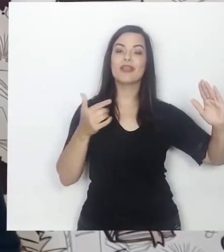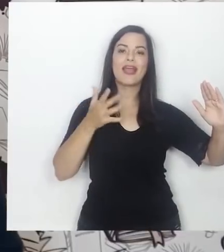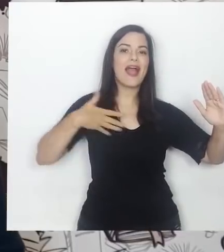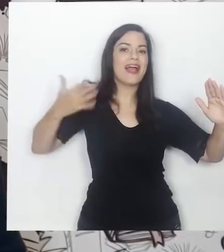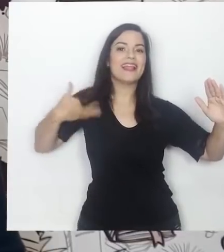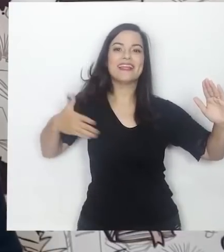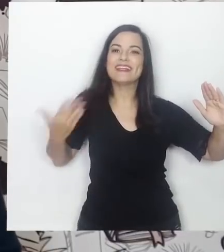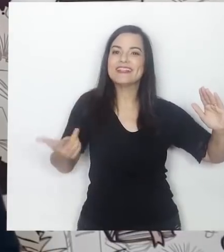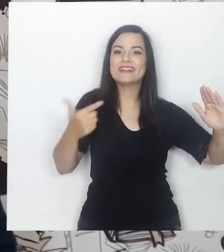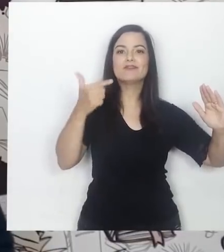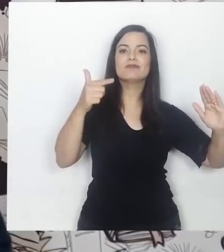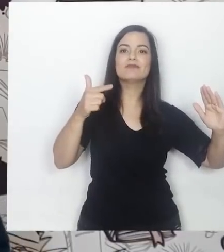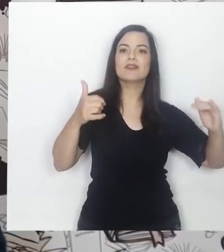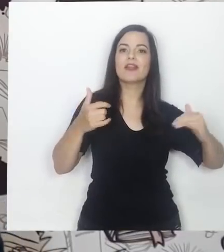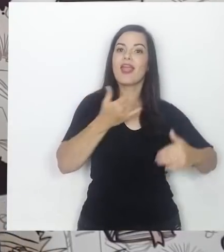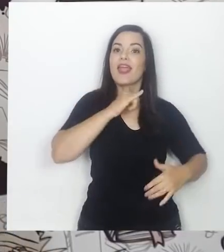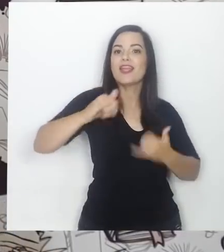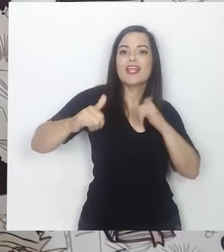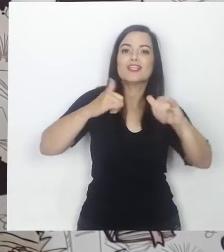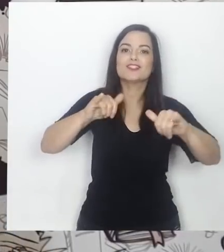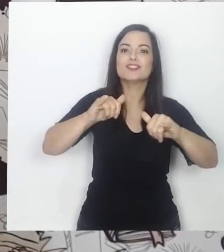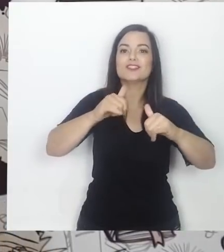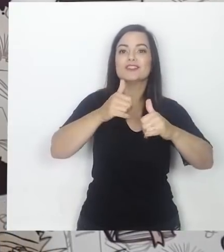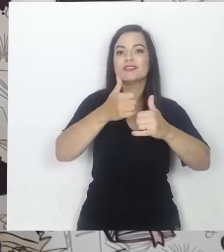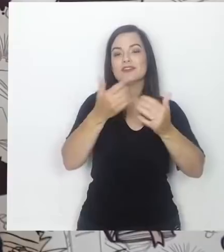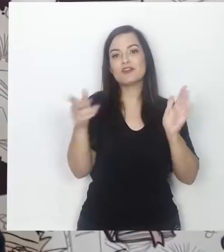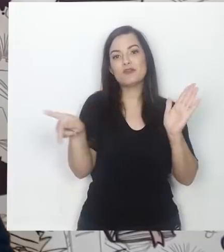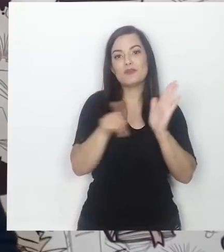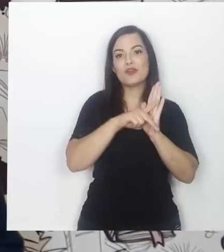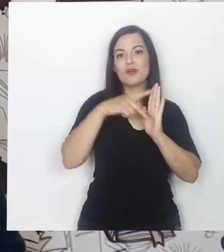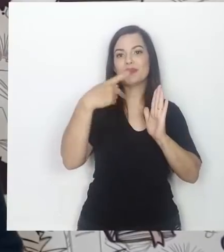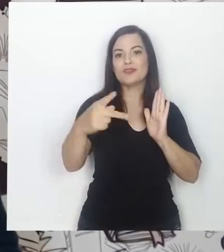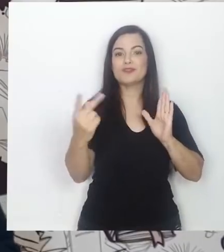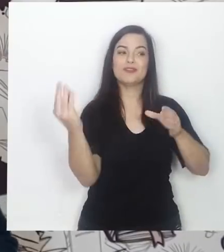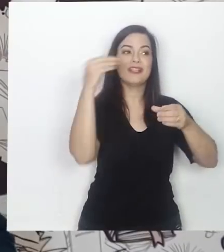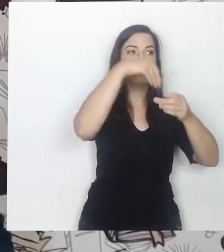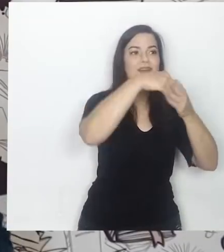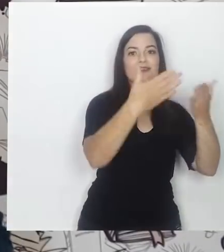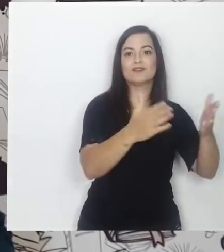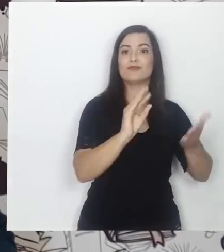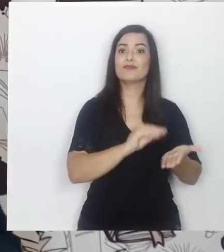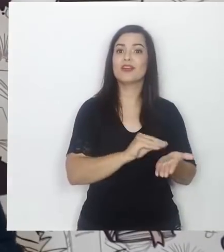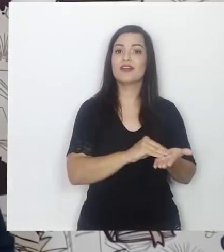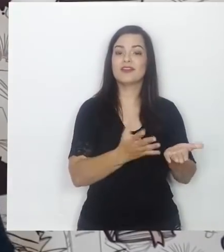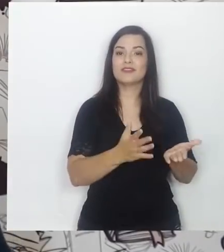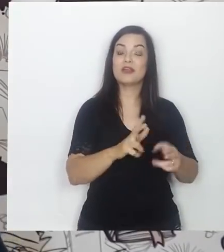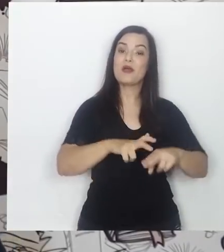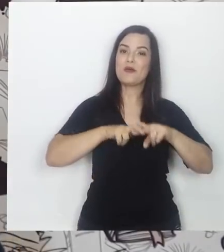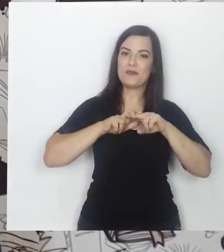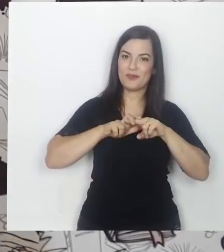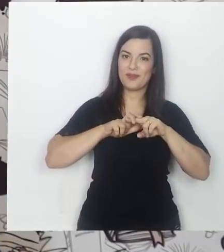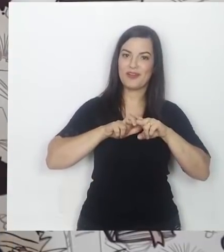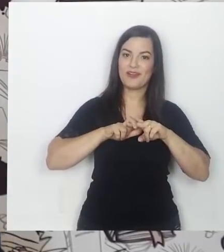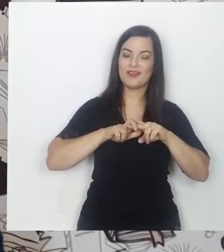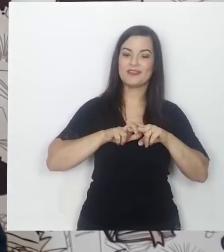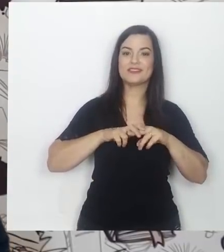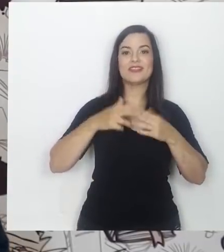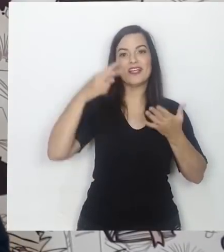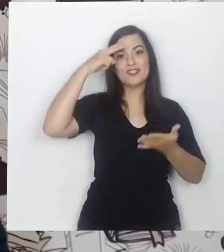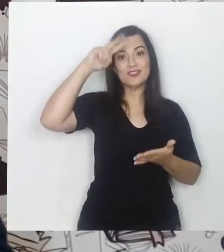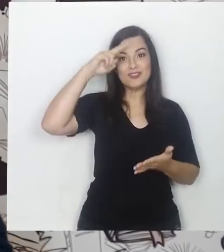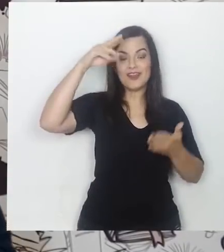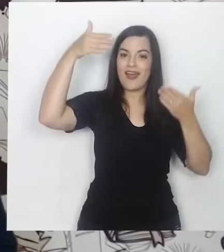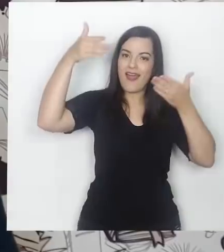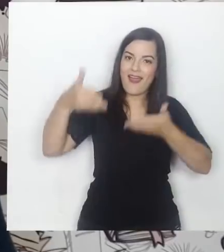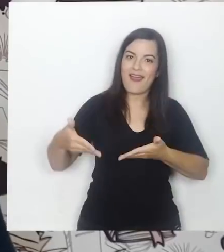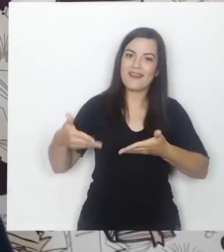depositam nelas todos os dias. Então foi por causa dessa história que eu pude chegar até aqui hoje e